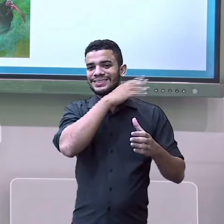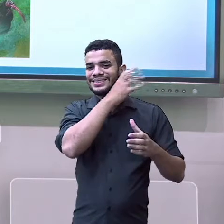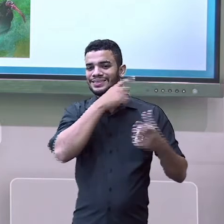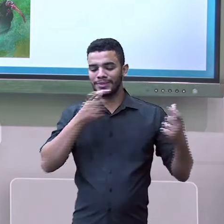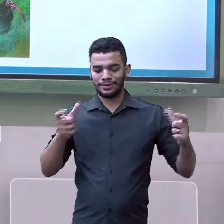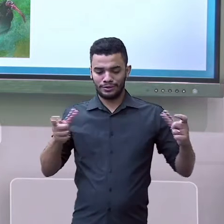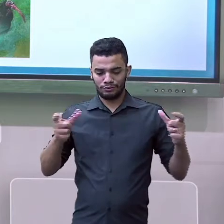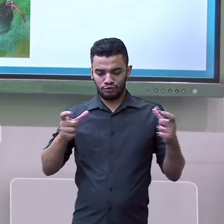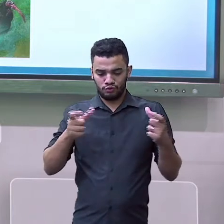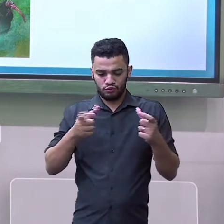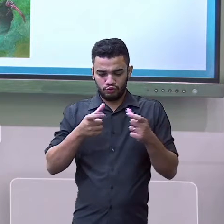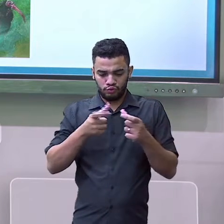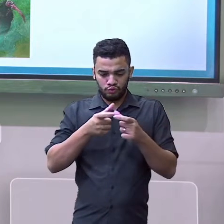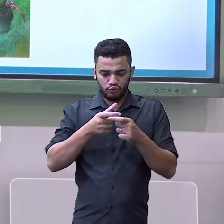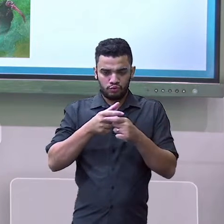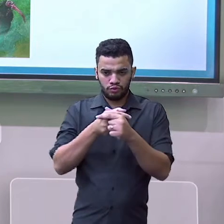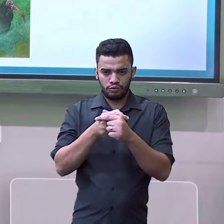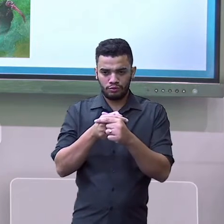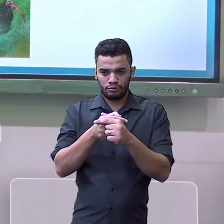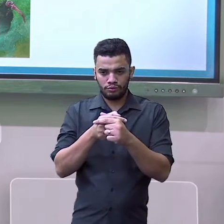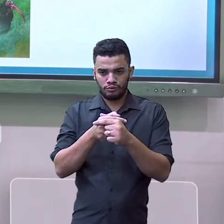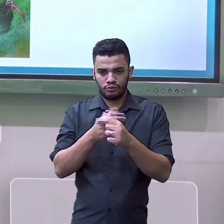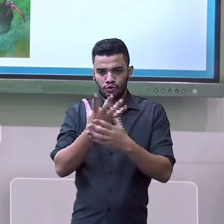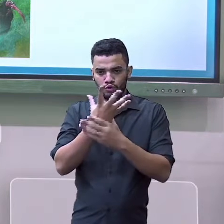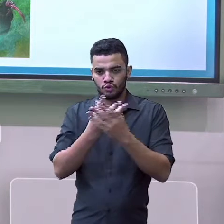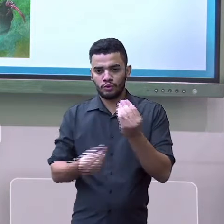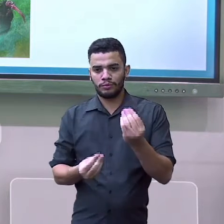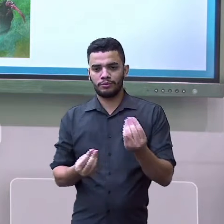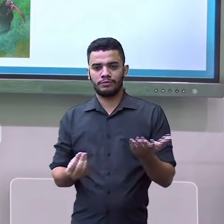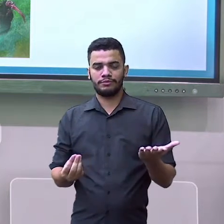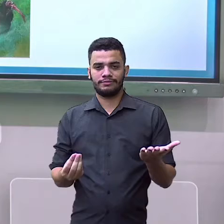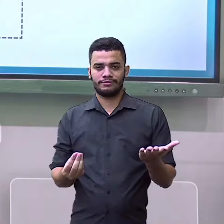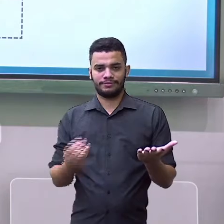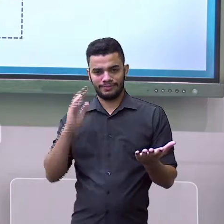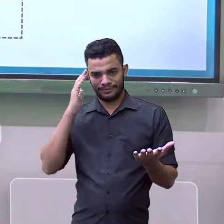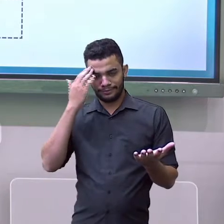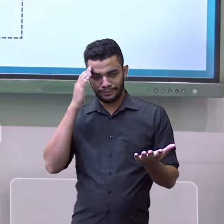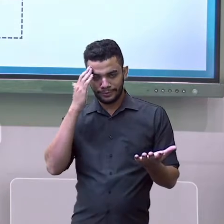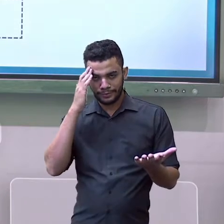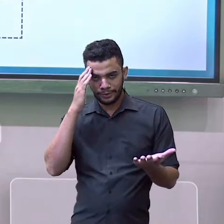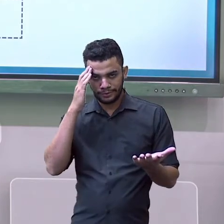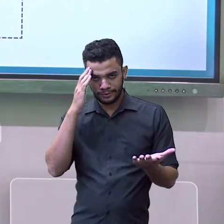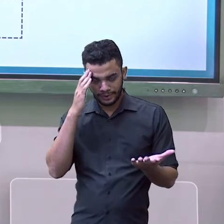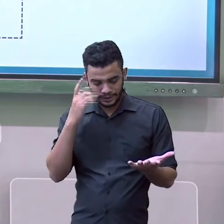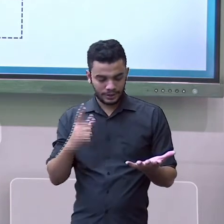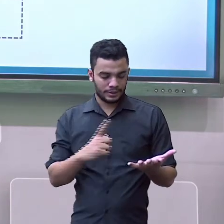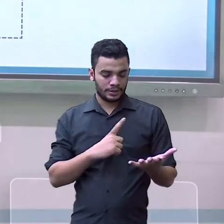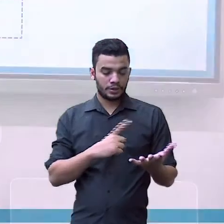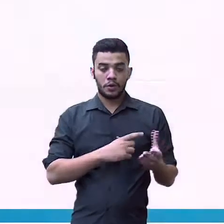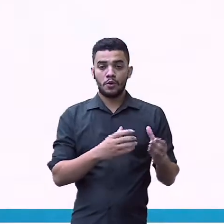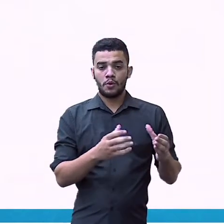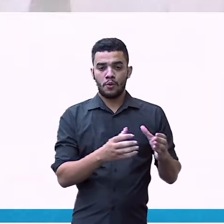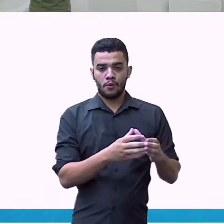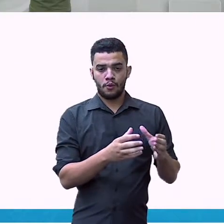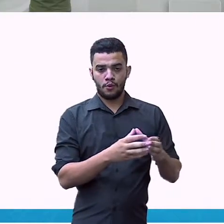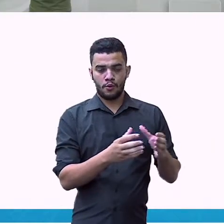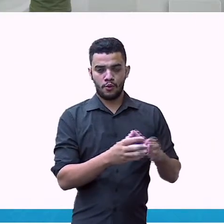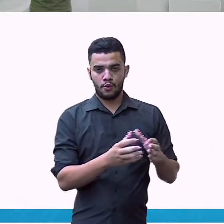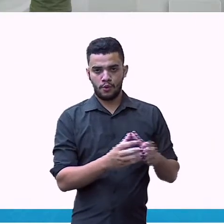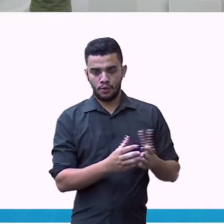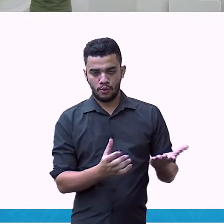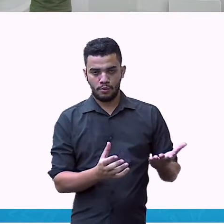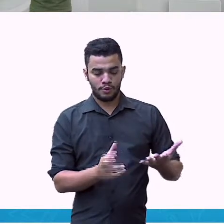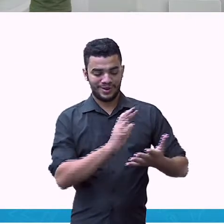determinada espécie. Nós podemos classificar a forma como a